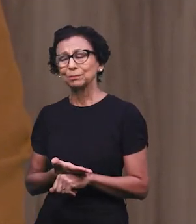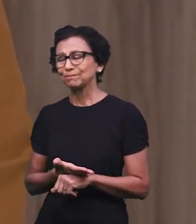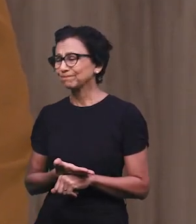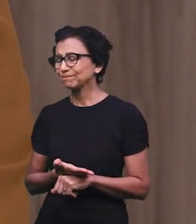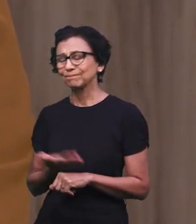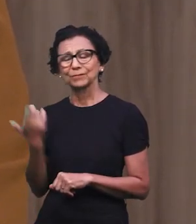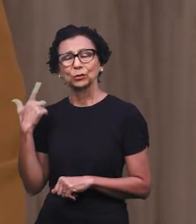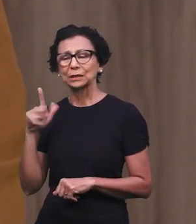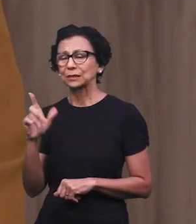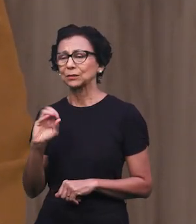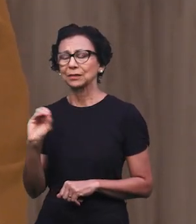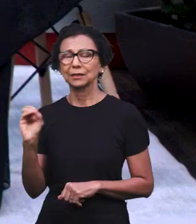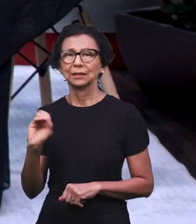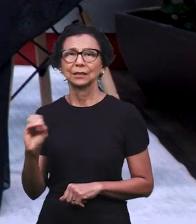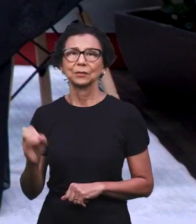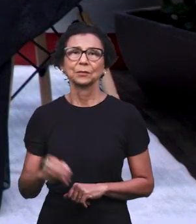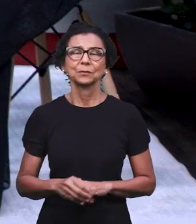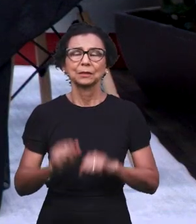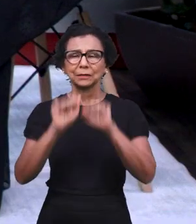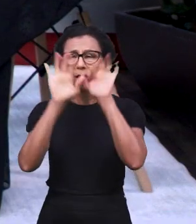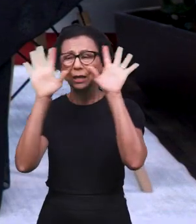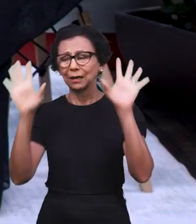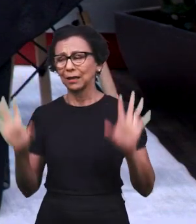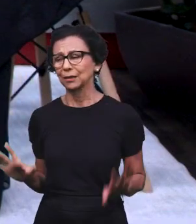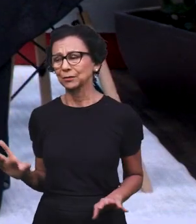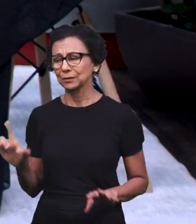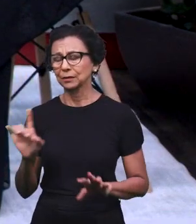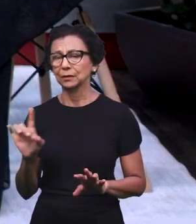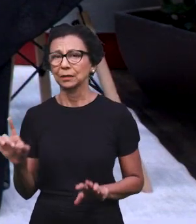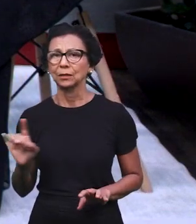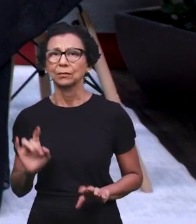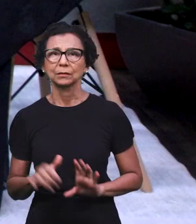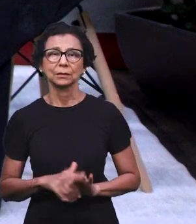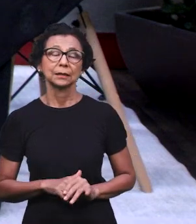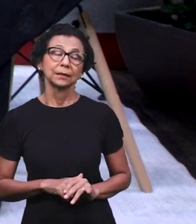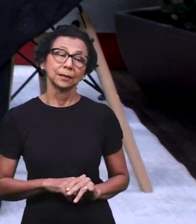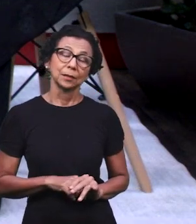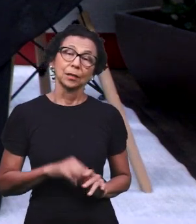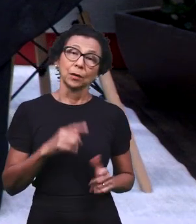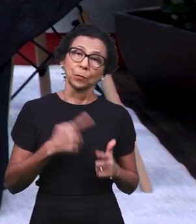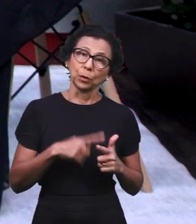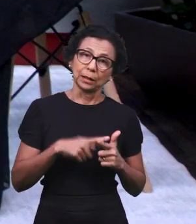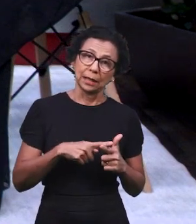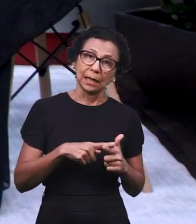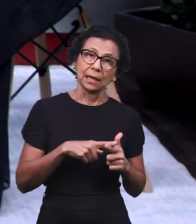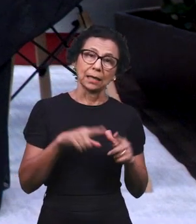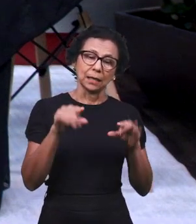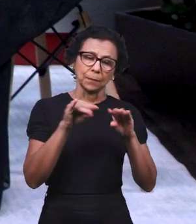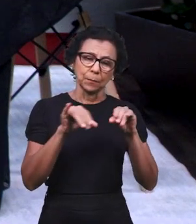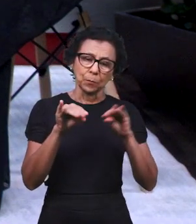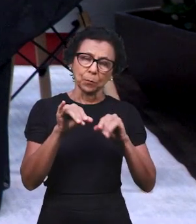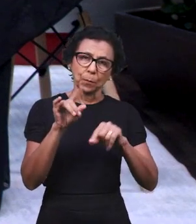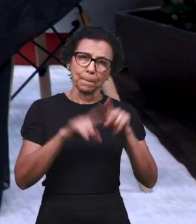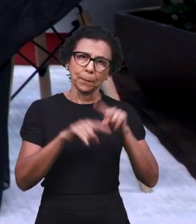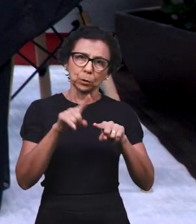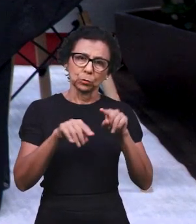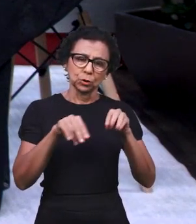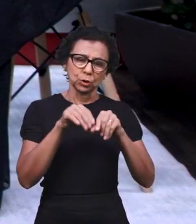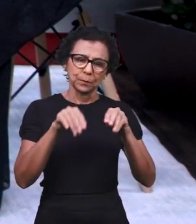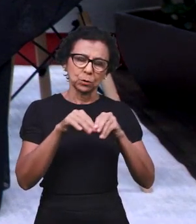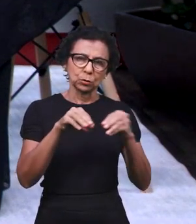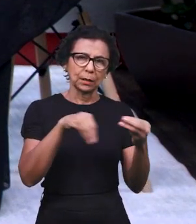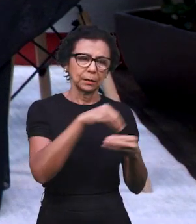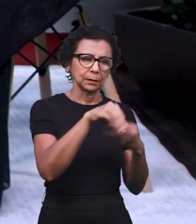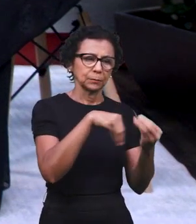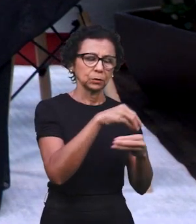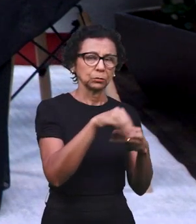de né? o carvão ativado. Então, ela falou, usei por muito tempo, não tem mais o que fazer, e aí só